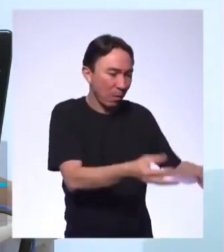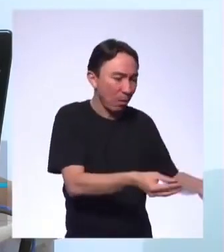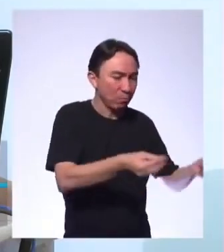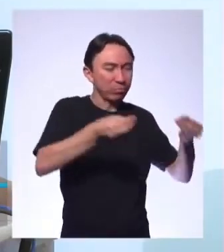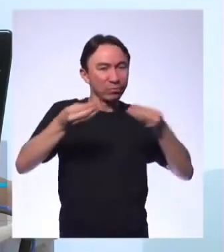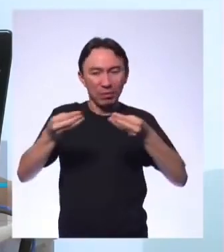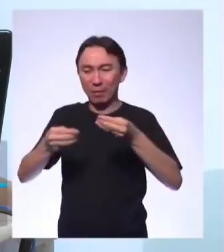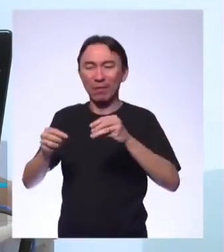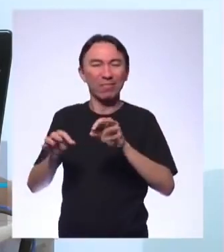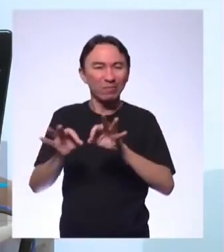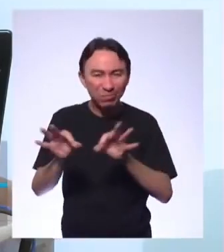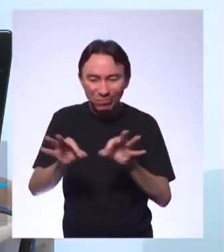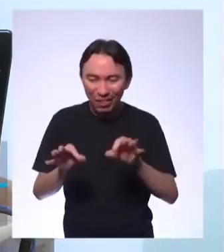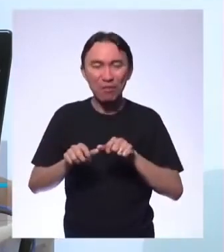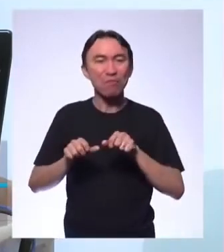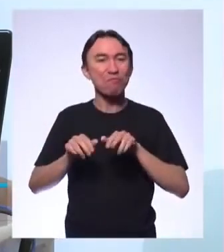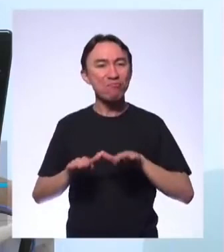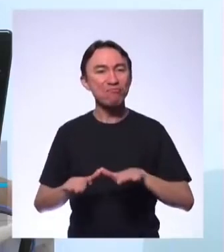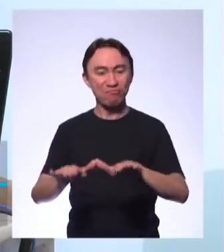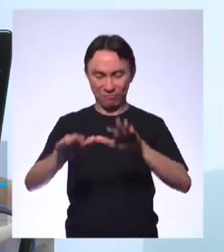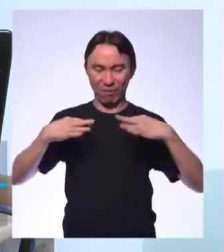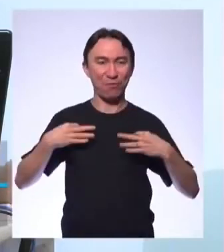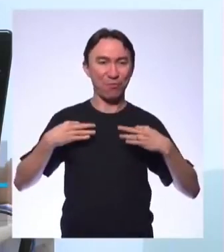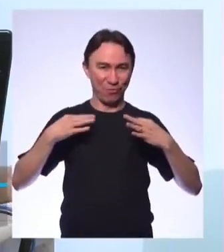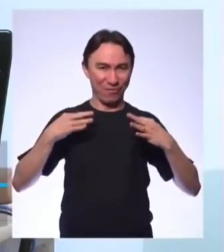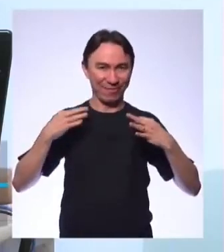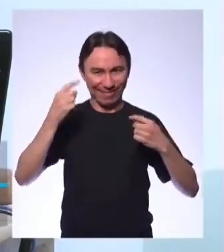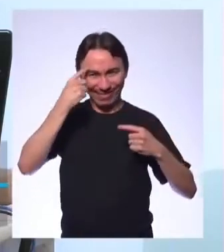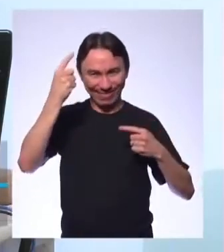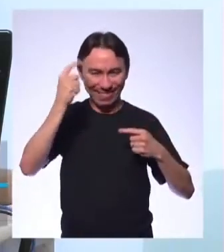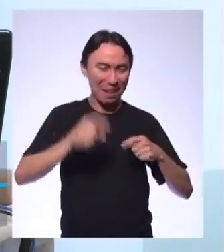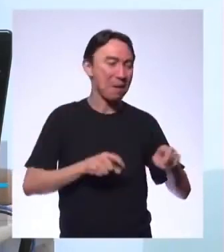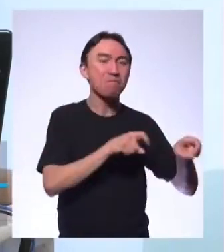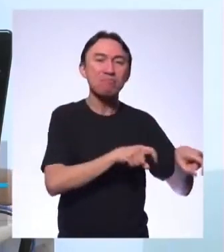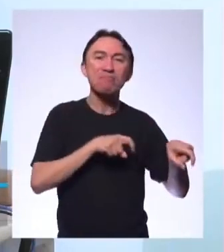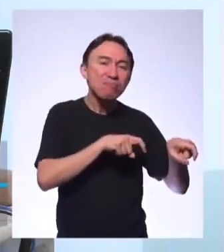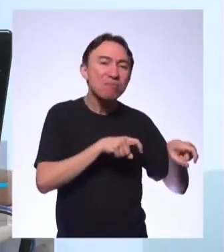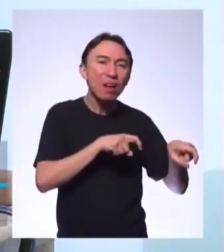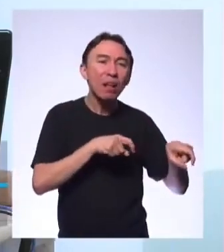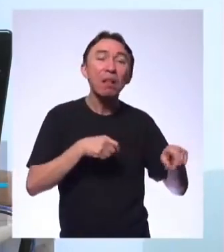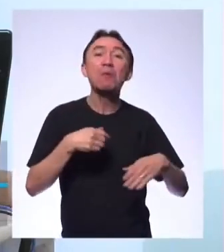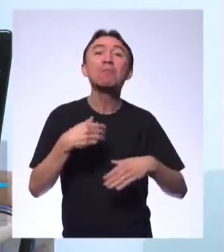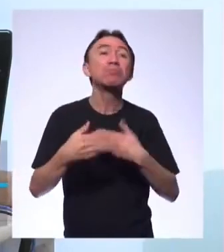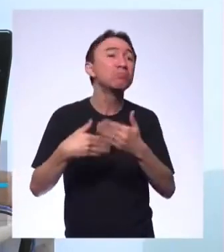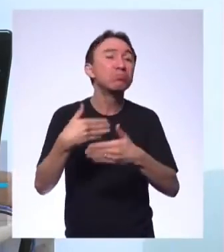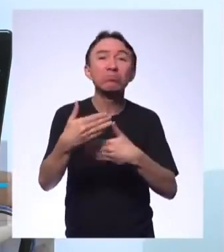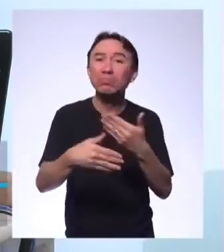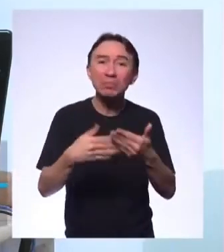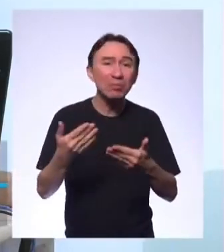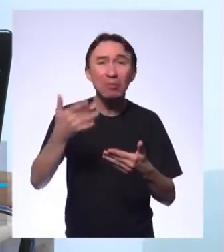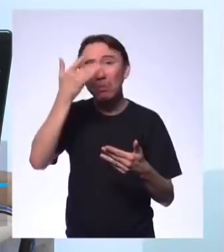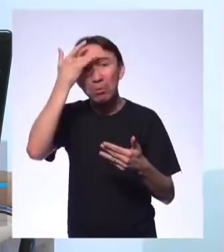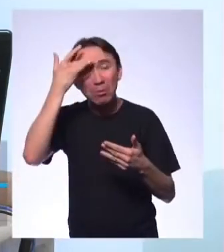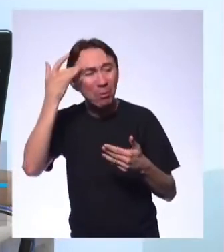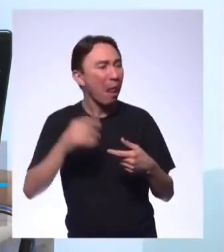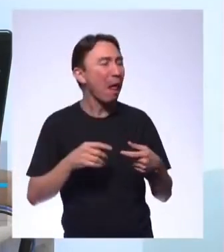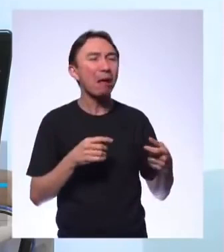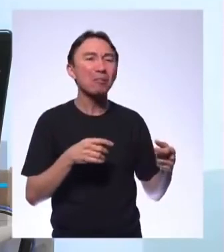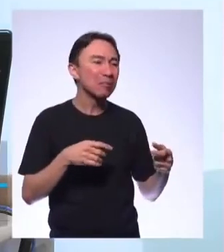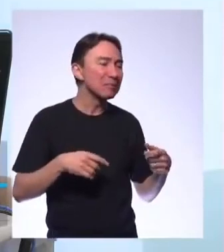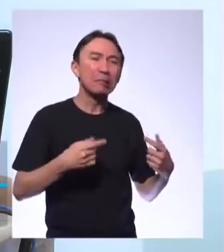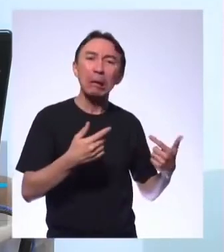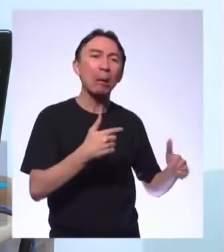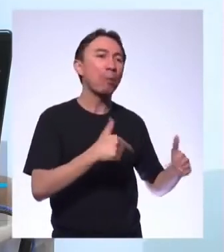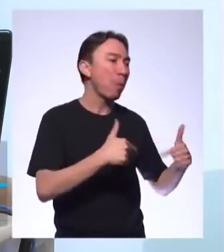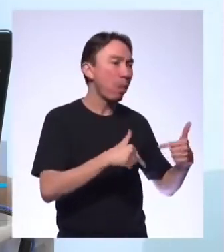transformá-los em tecidos, esse tipo de agricultura, esse tipo de pecuária, né, desempregou pessoas no campo.